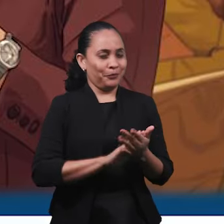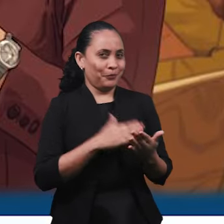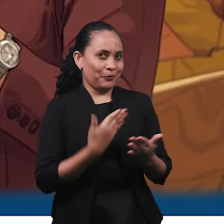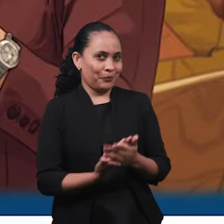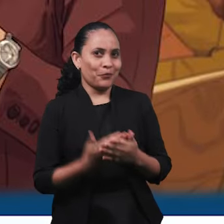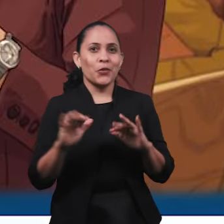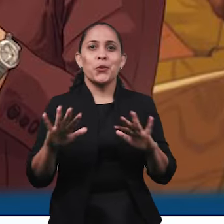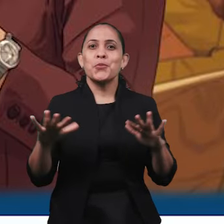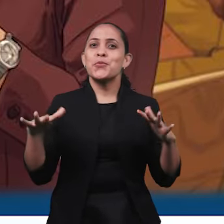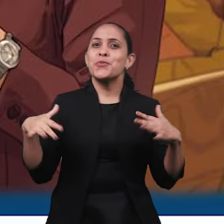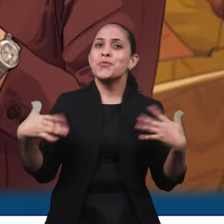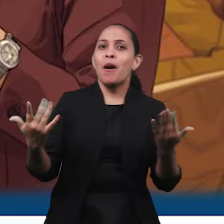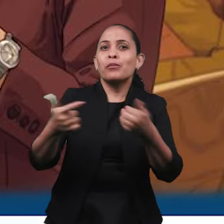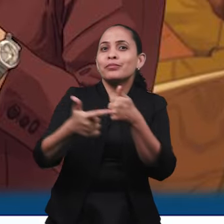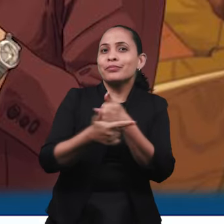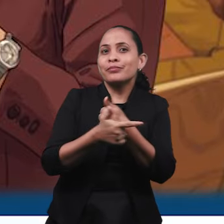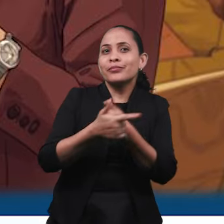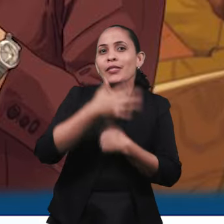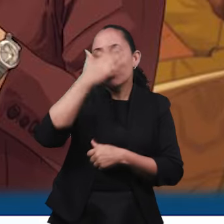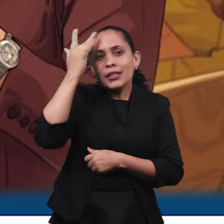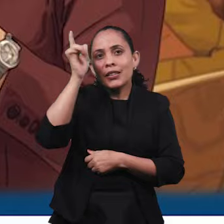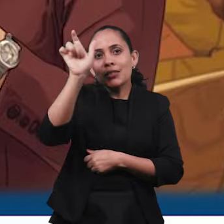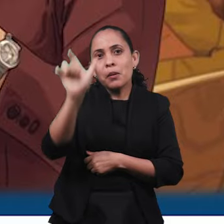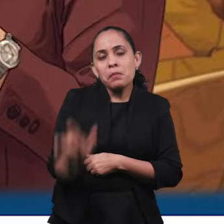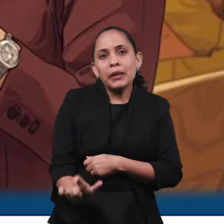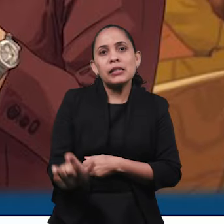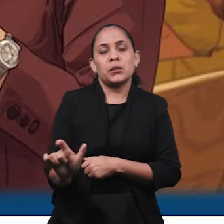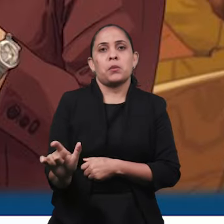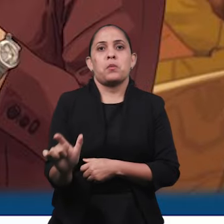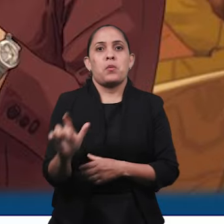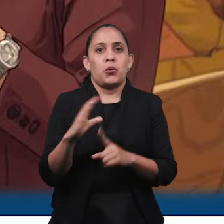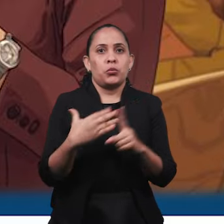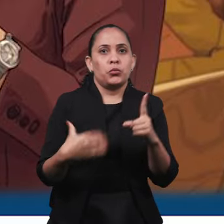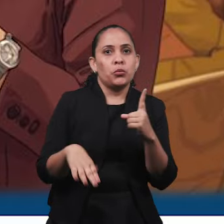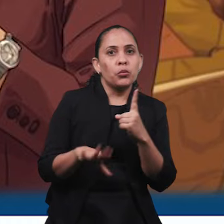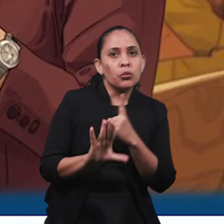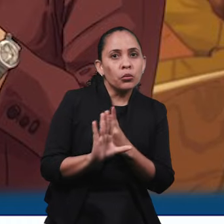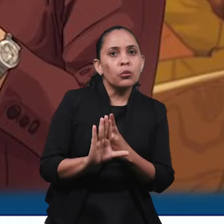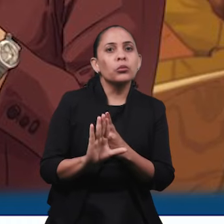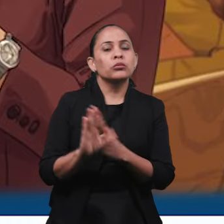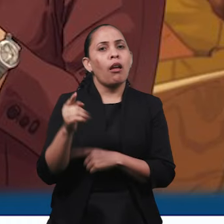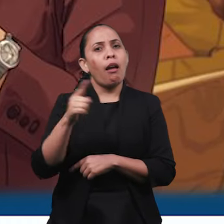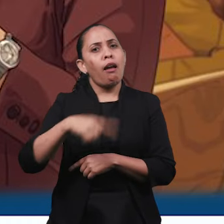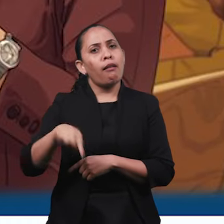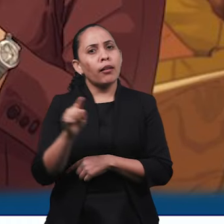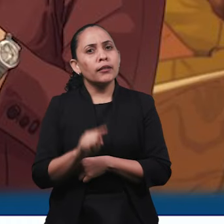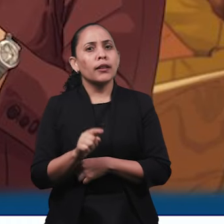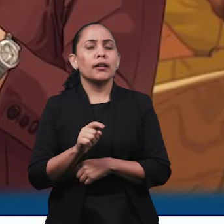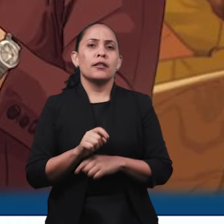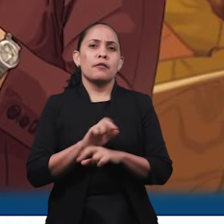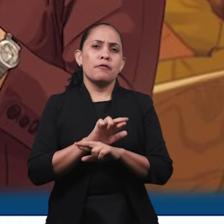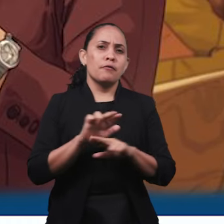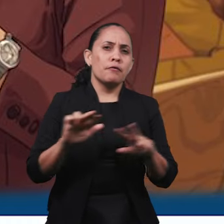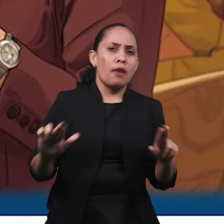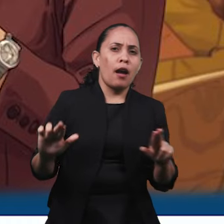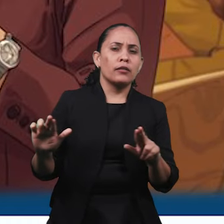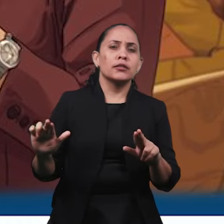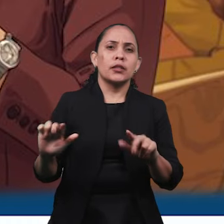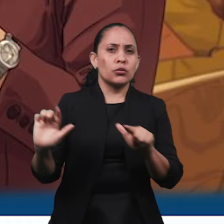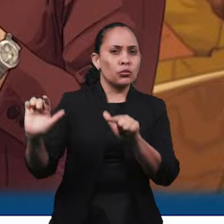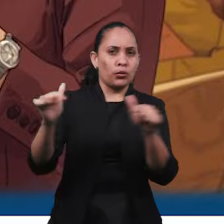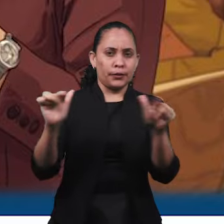né? Então, qual é a função, né, dessa pessoa durante o culto, né? Ali as atividades. Leonice,